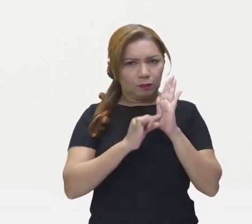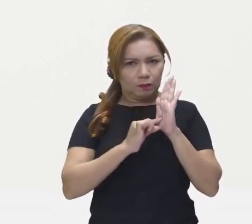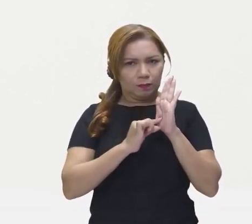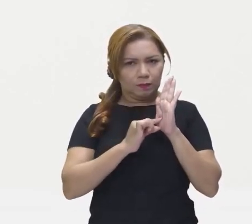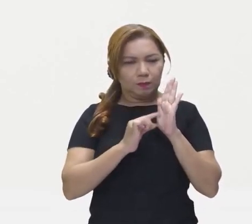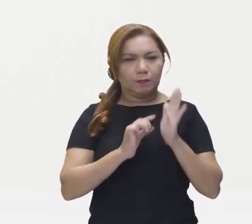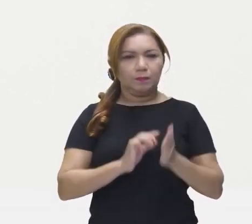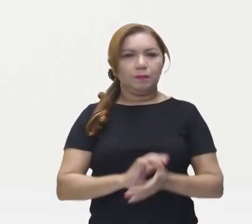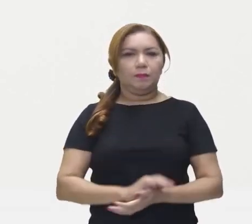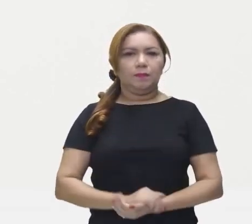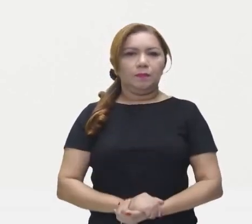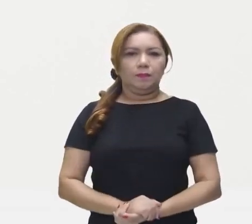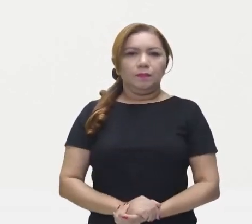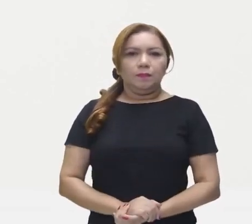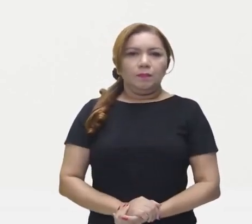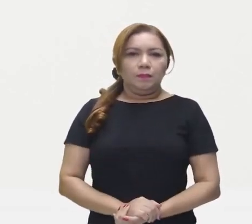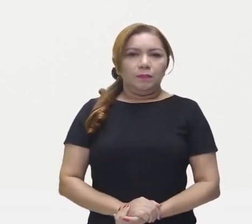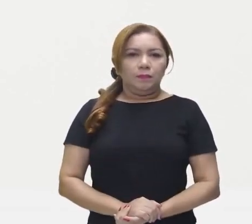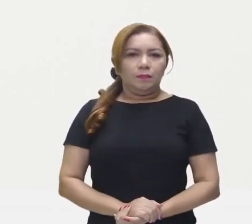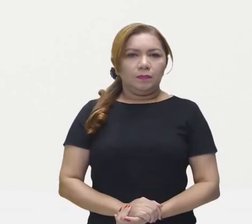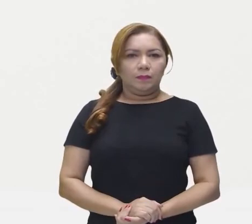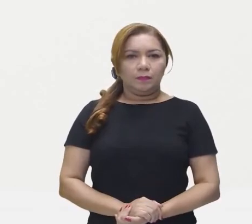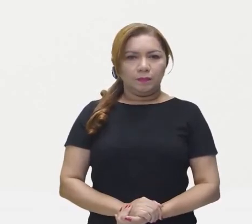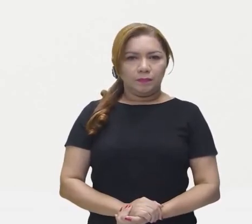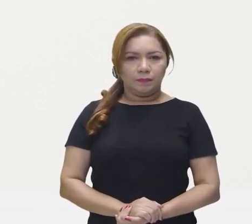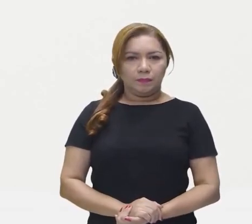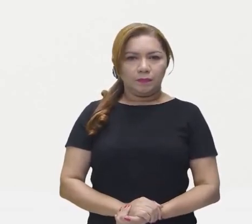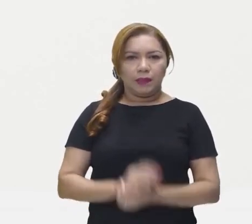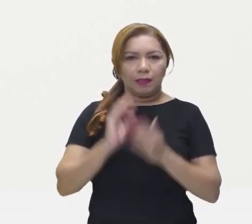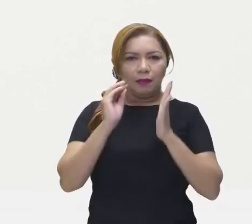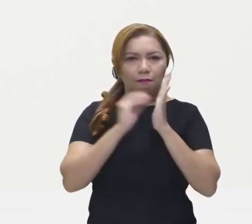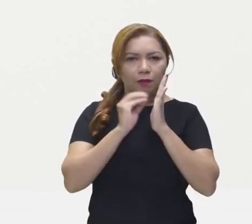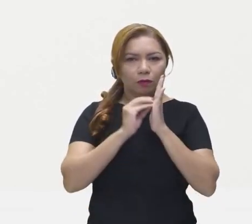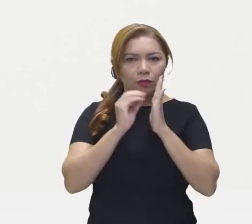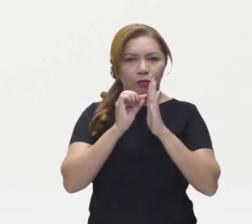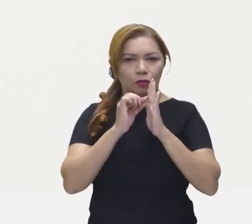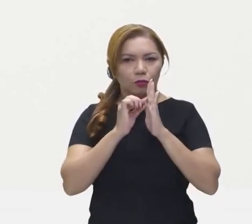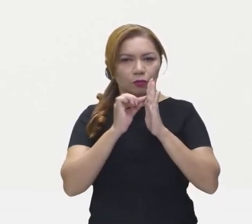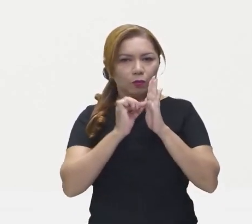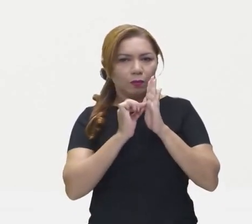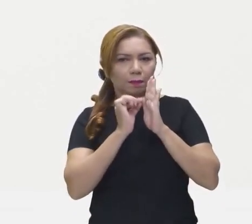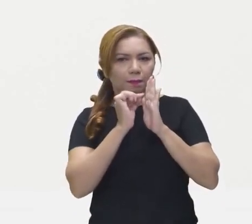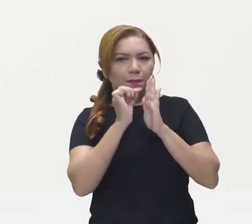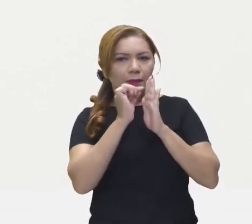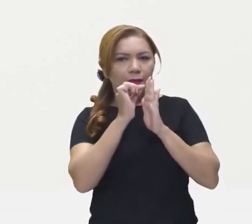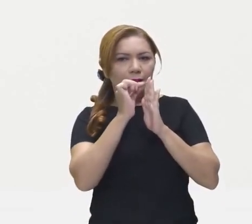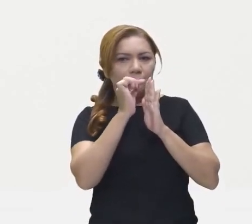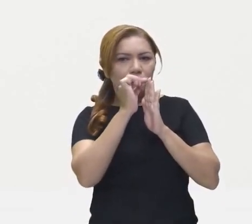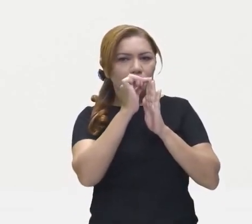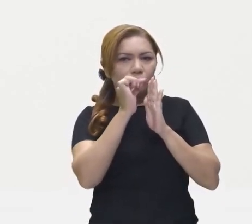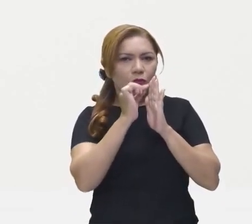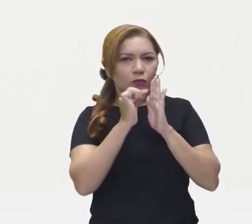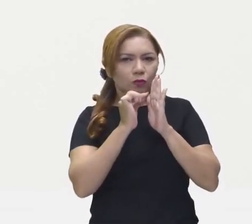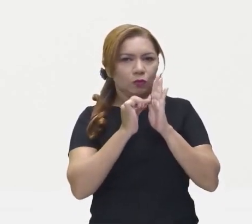10 metros. Falta só essa parte, essa área aqui,